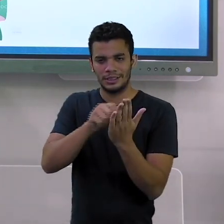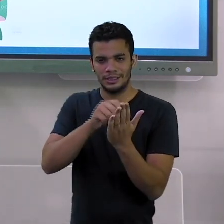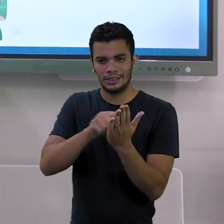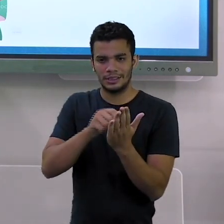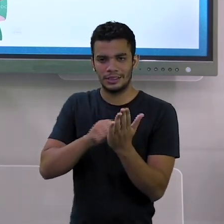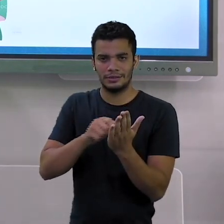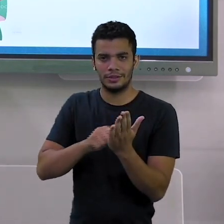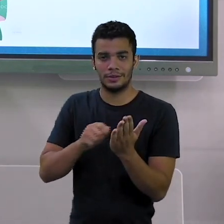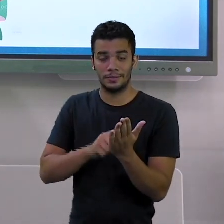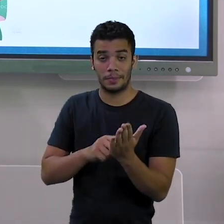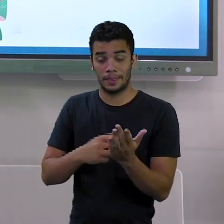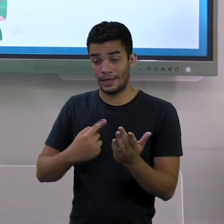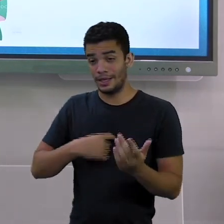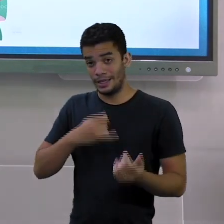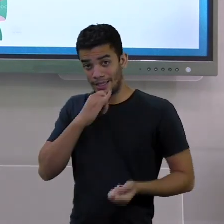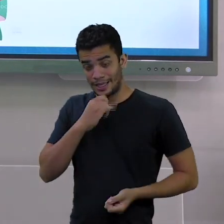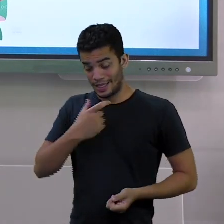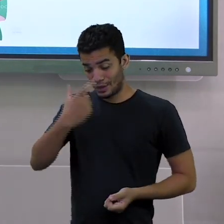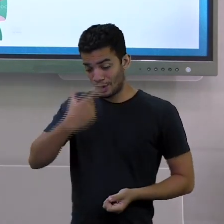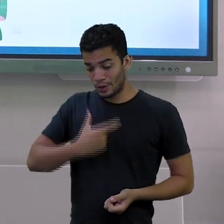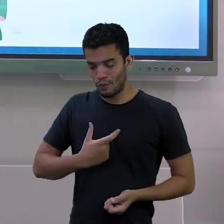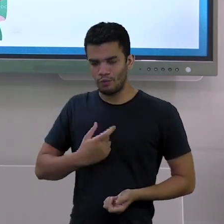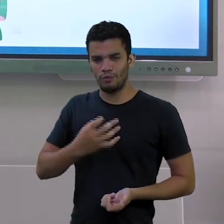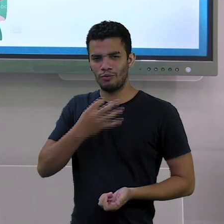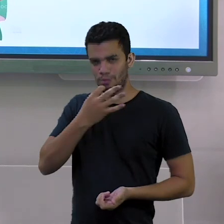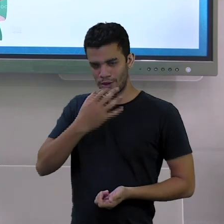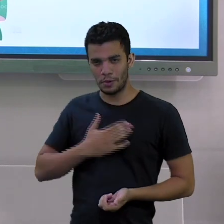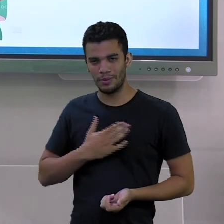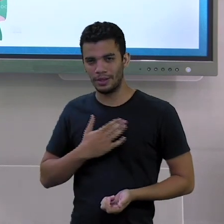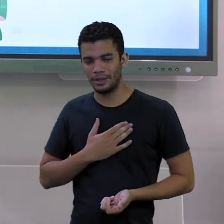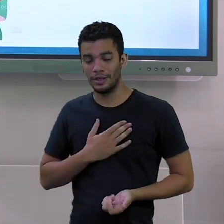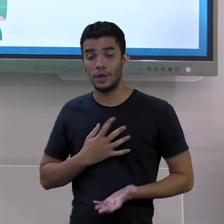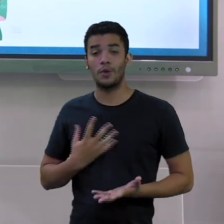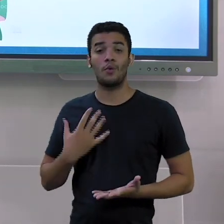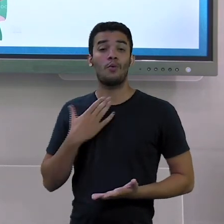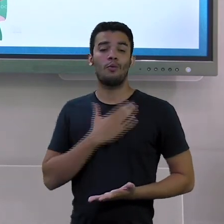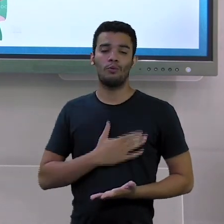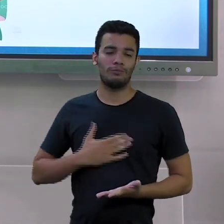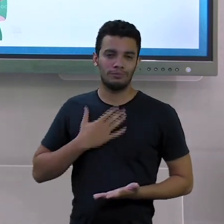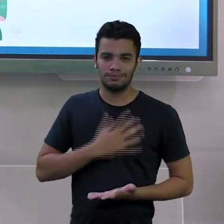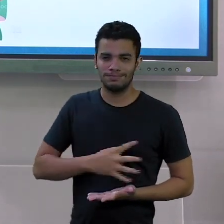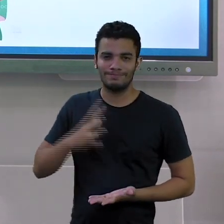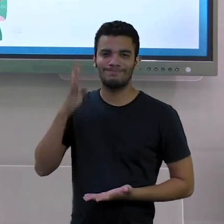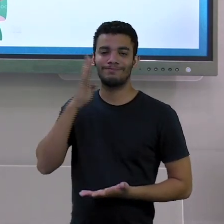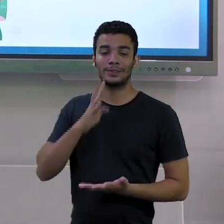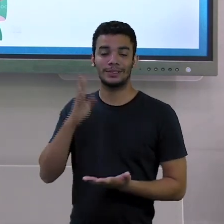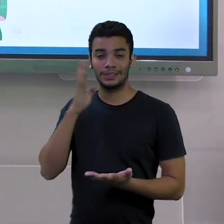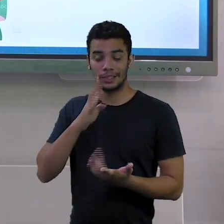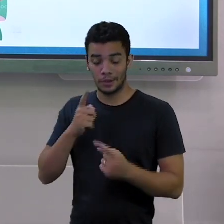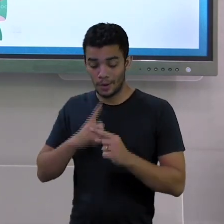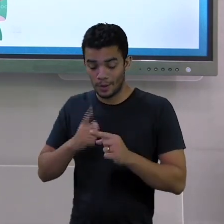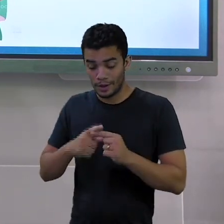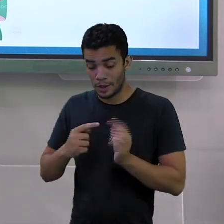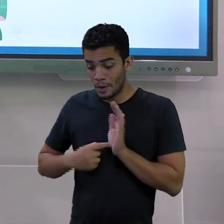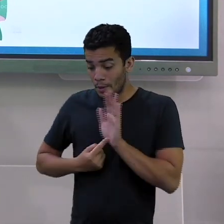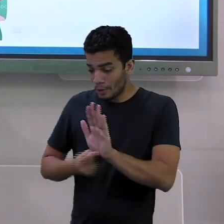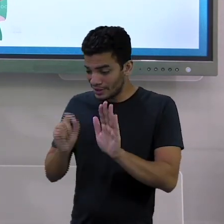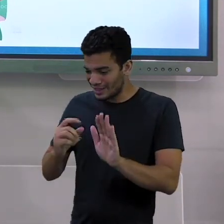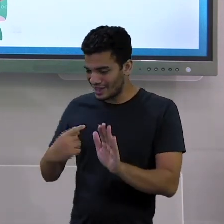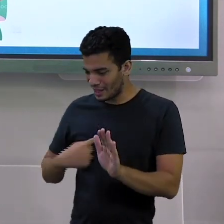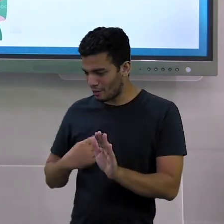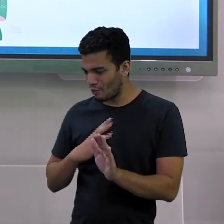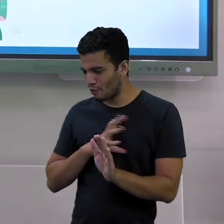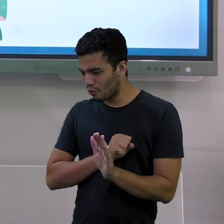o bilhete, porque o bilhete é uma forma da gente estar fazendo um carinho para outra pessoa, né? Da gente